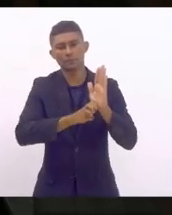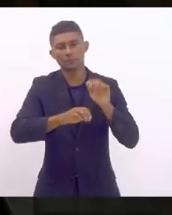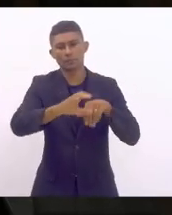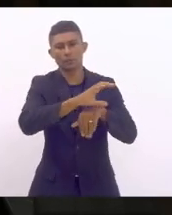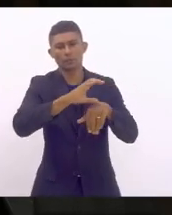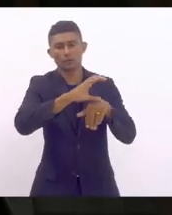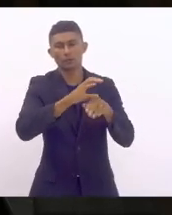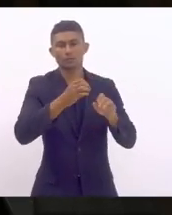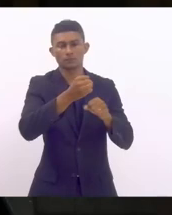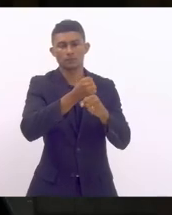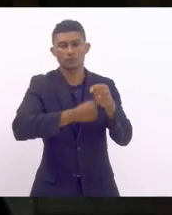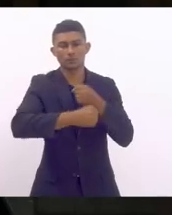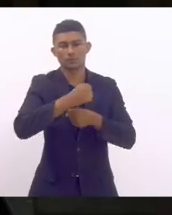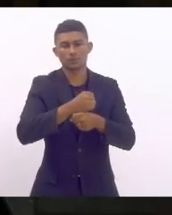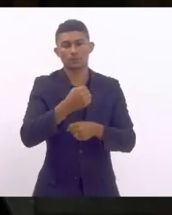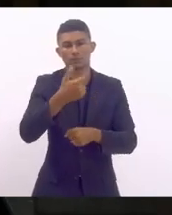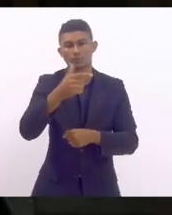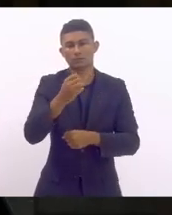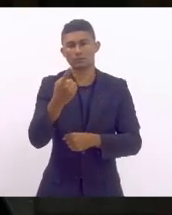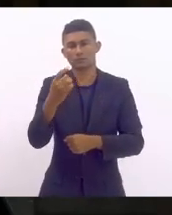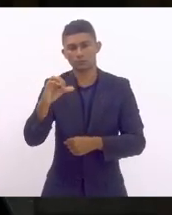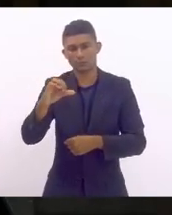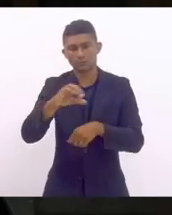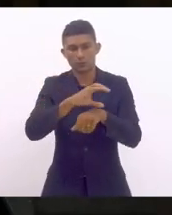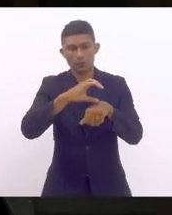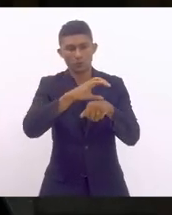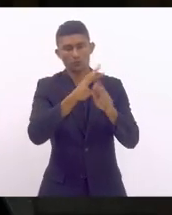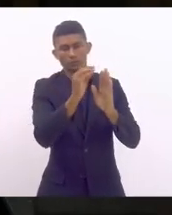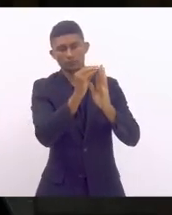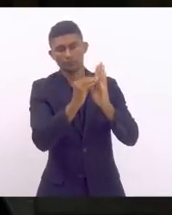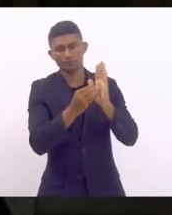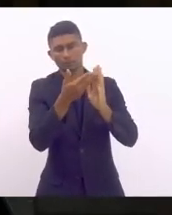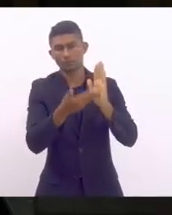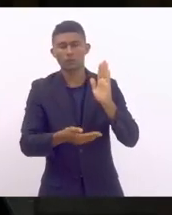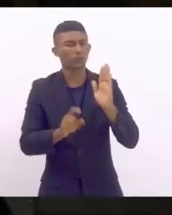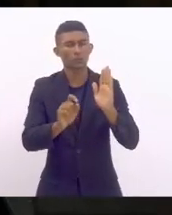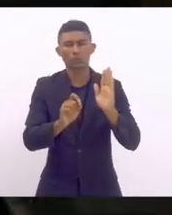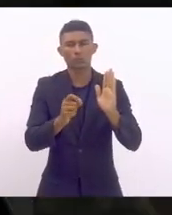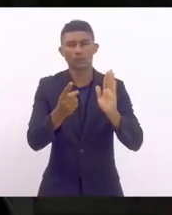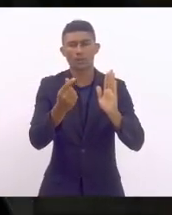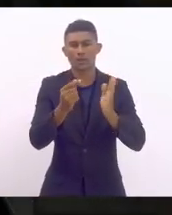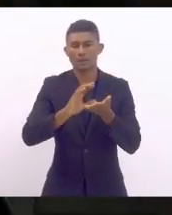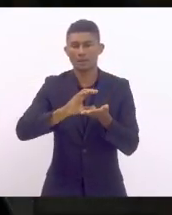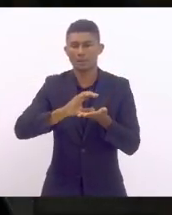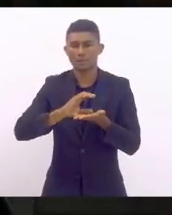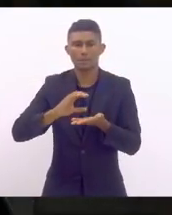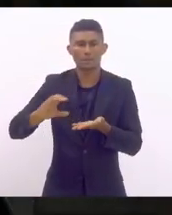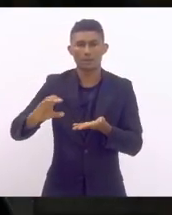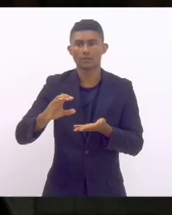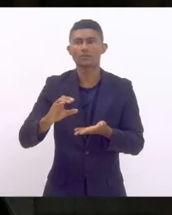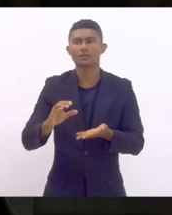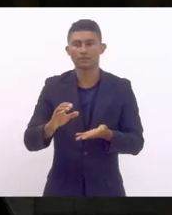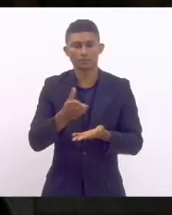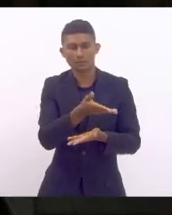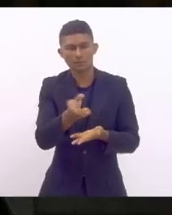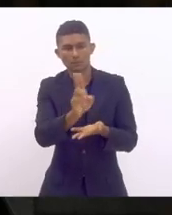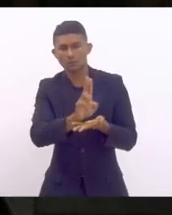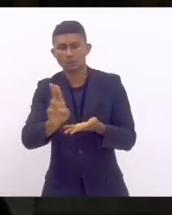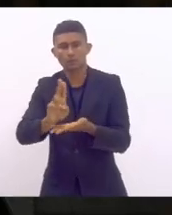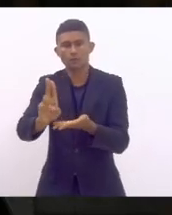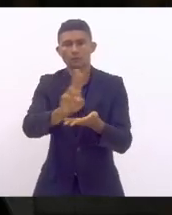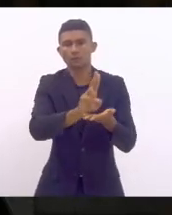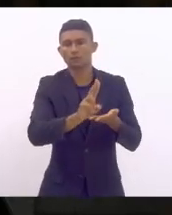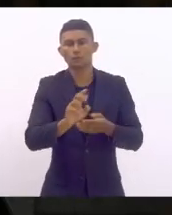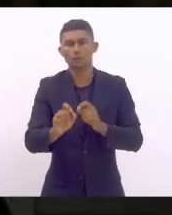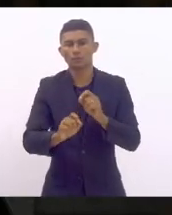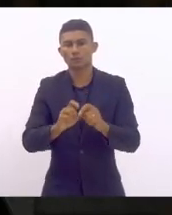2017 foi emenda que instituiu o repasses orçamentários das Universidades estaduais sob a forma dos go